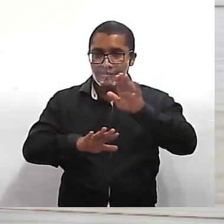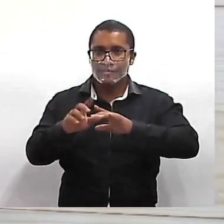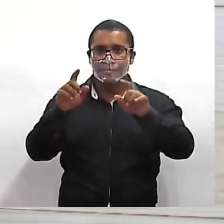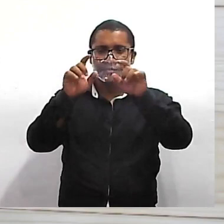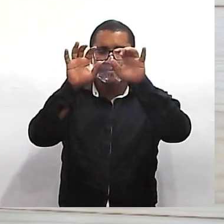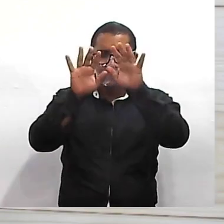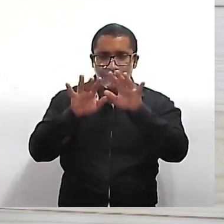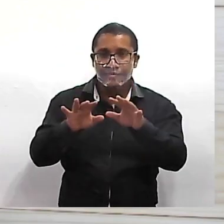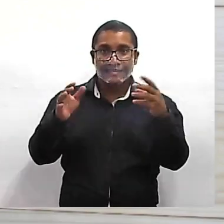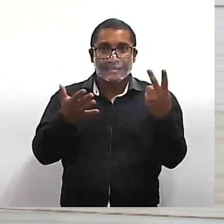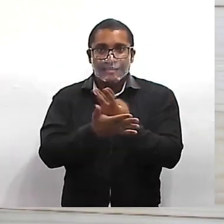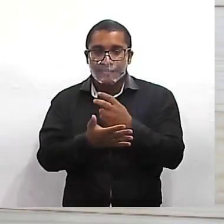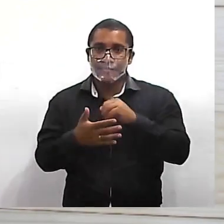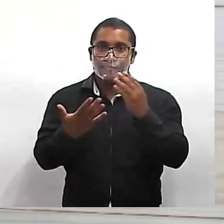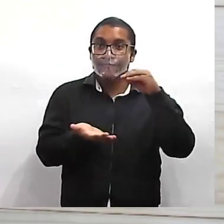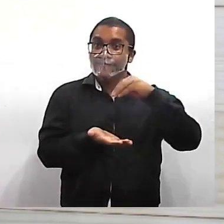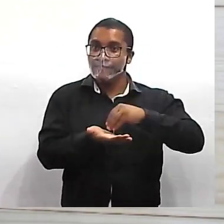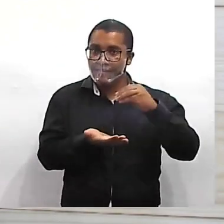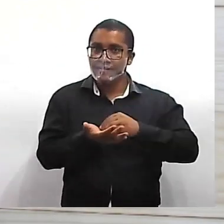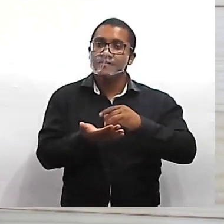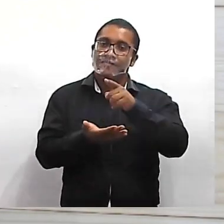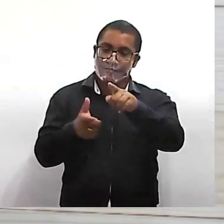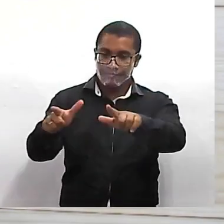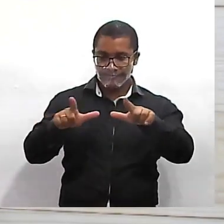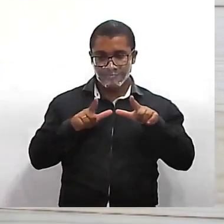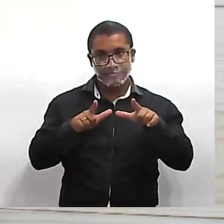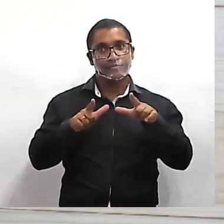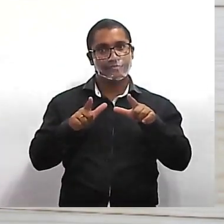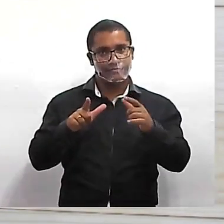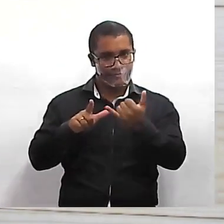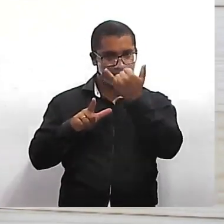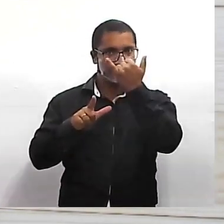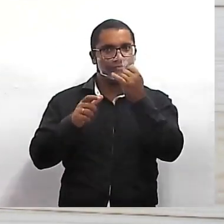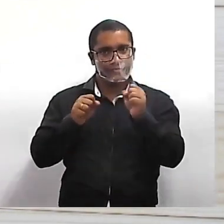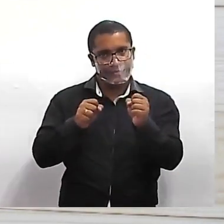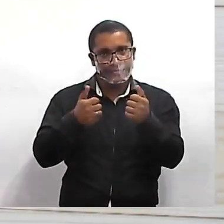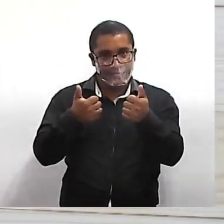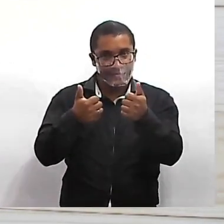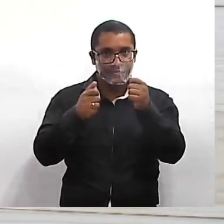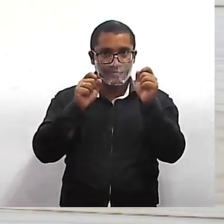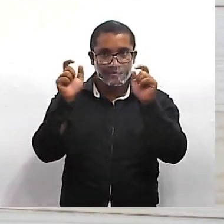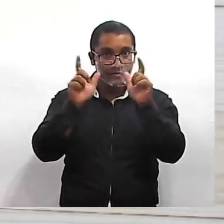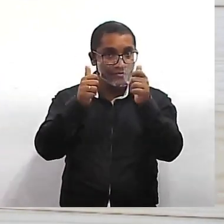informação errada ou incompleta pode inviabilizar a emissão do certificado. Então, se liga aí.